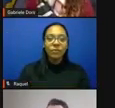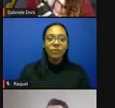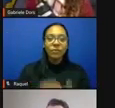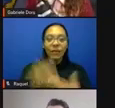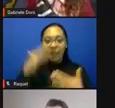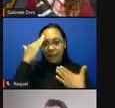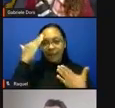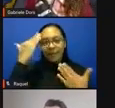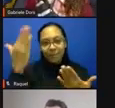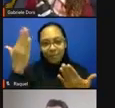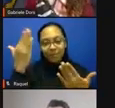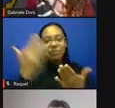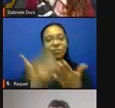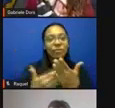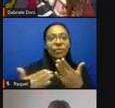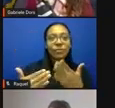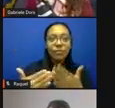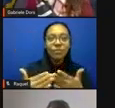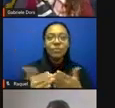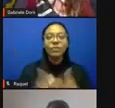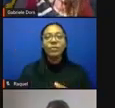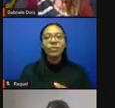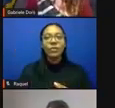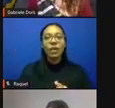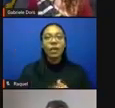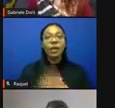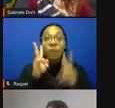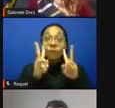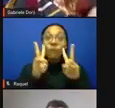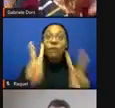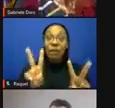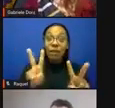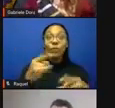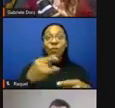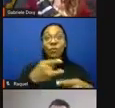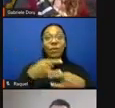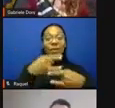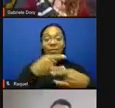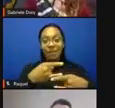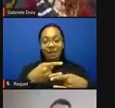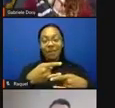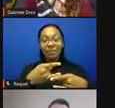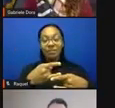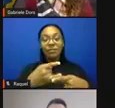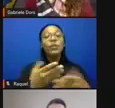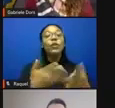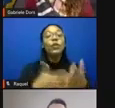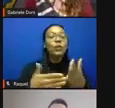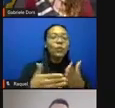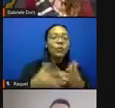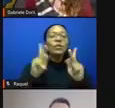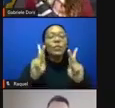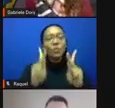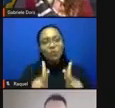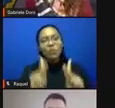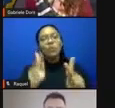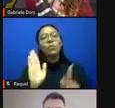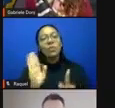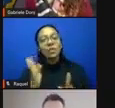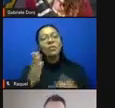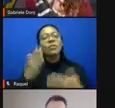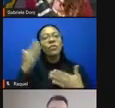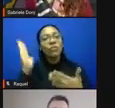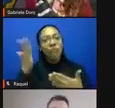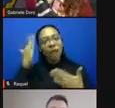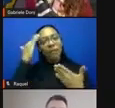Agradecer todo mundo que... está assistindo a live, agradecer todas as pessoas que a Fani também já citou, e